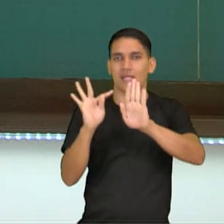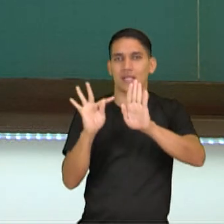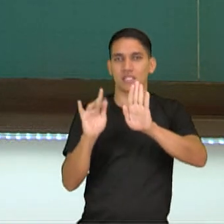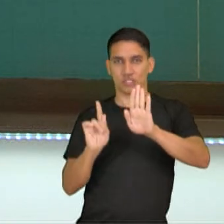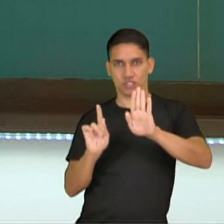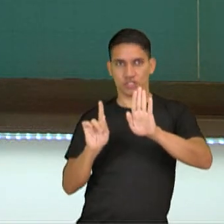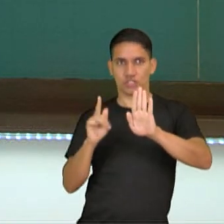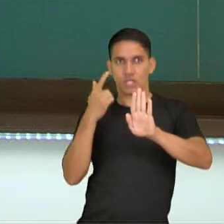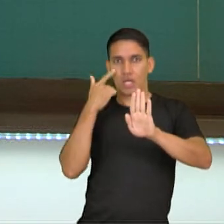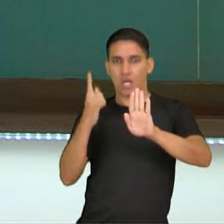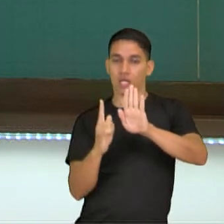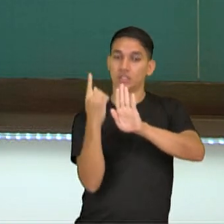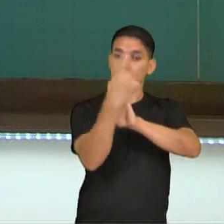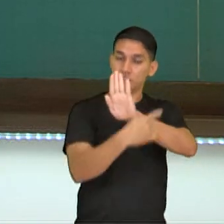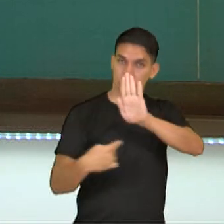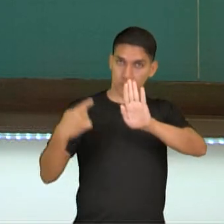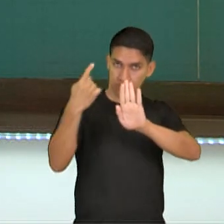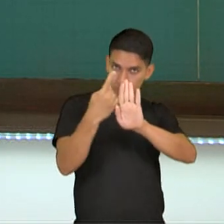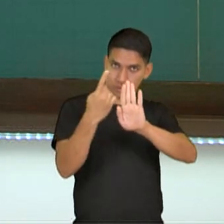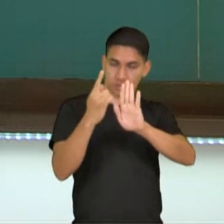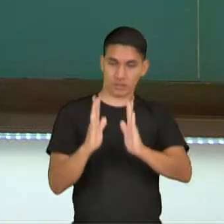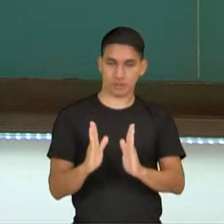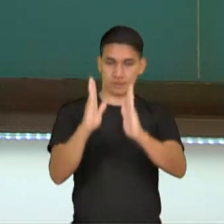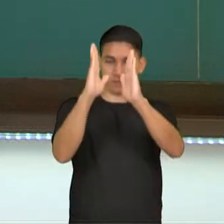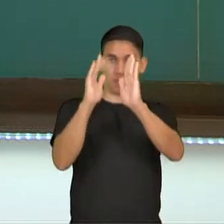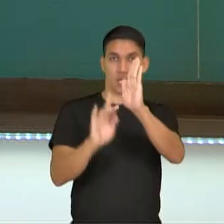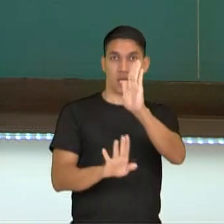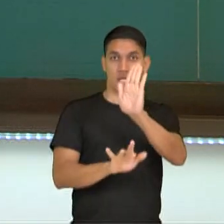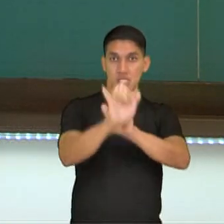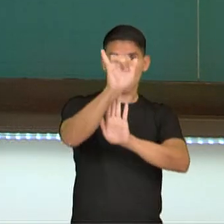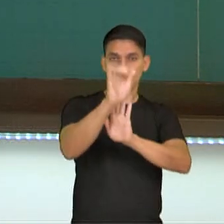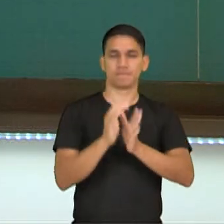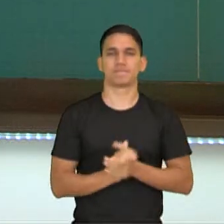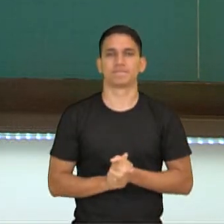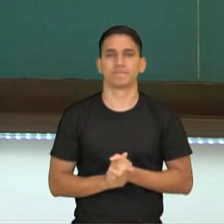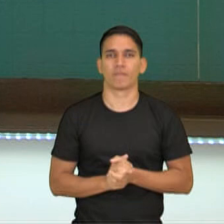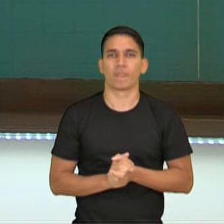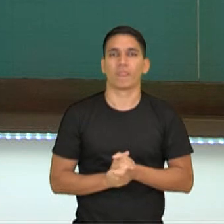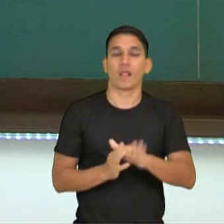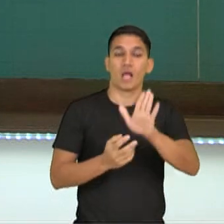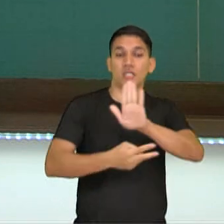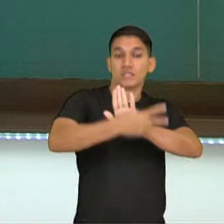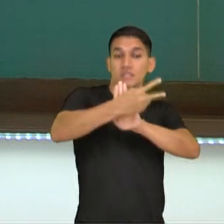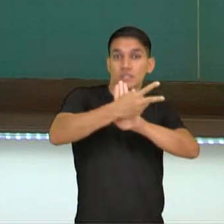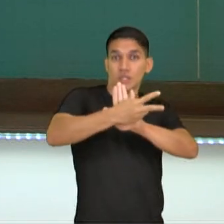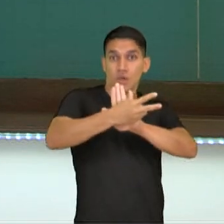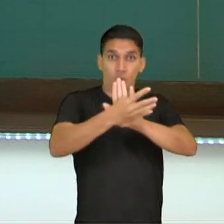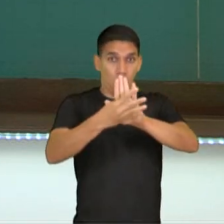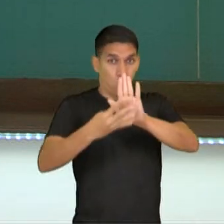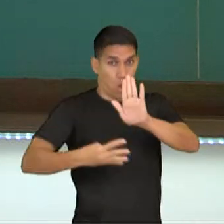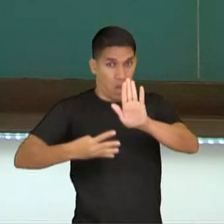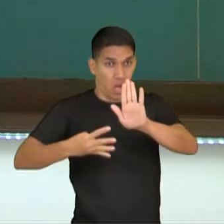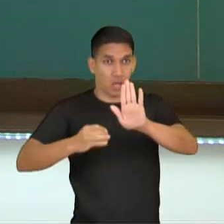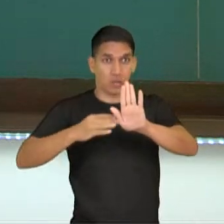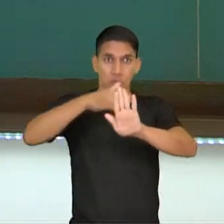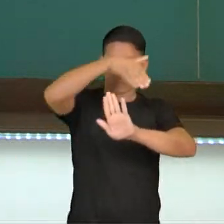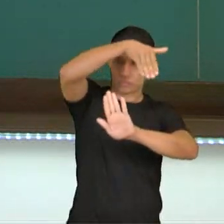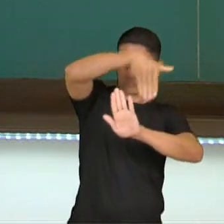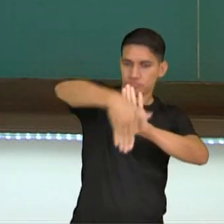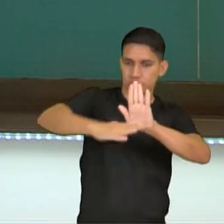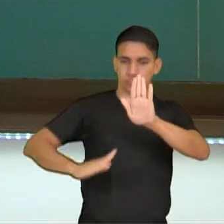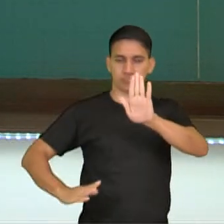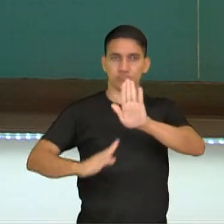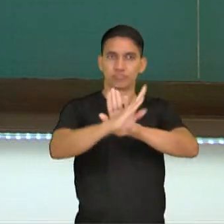à circunferência e paralela ao eixo Y. No segundo e quarto quadrante, quando a gente projeta aqui, ó, ele